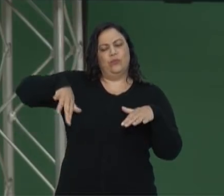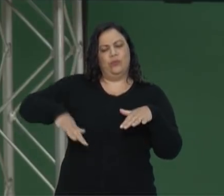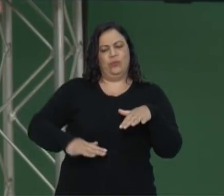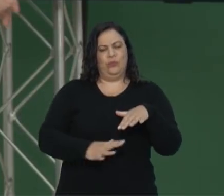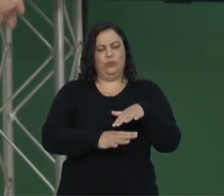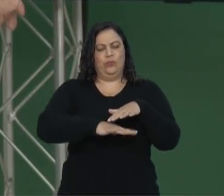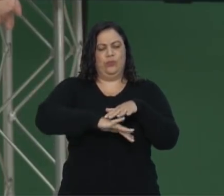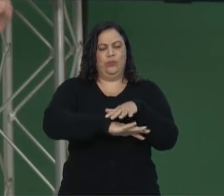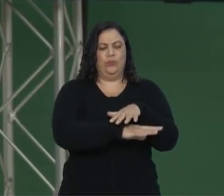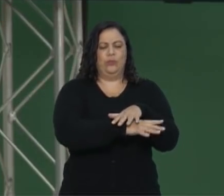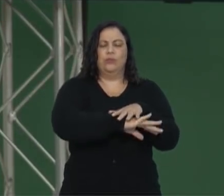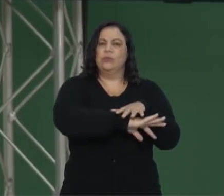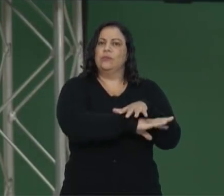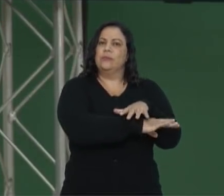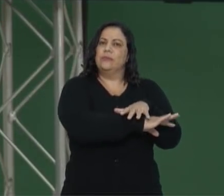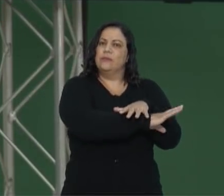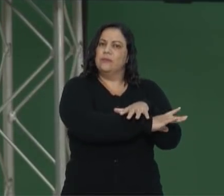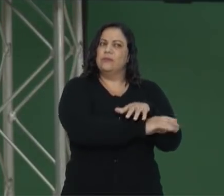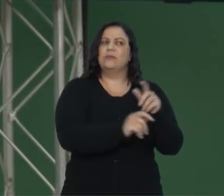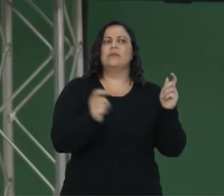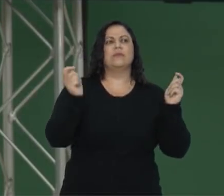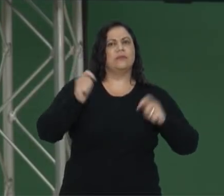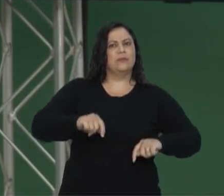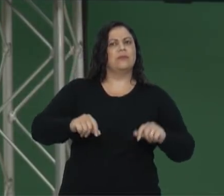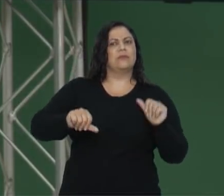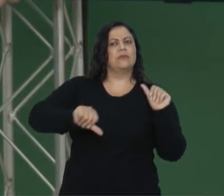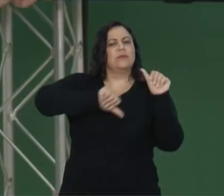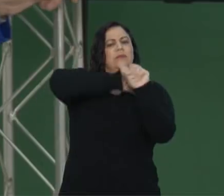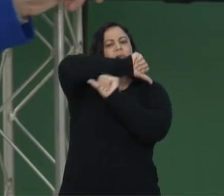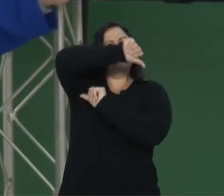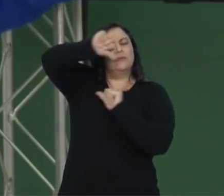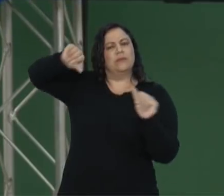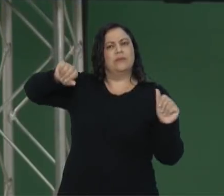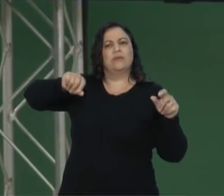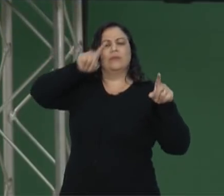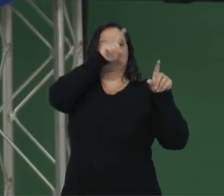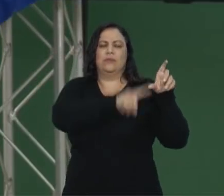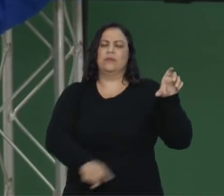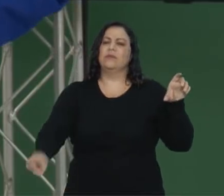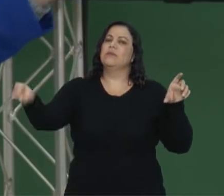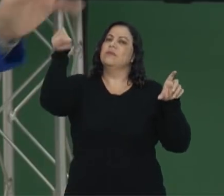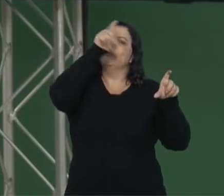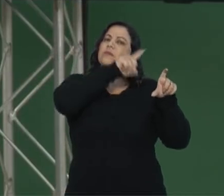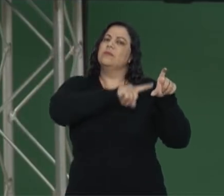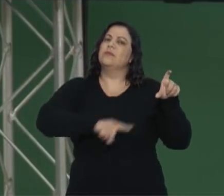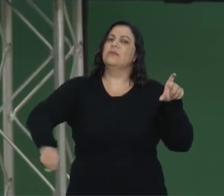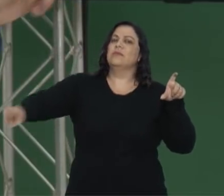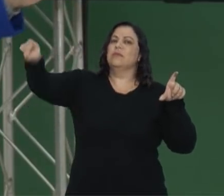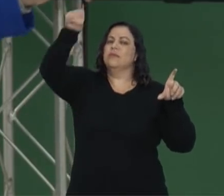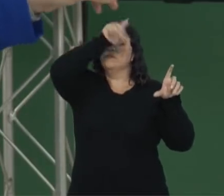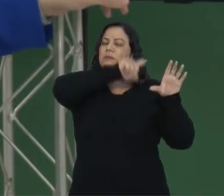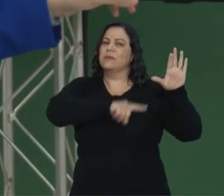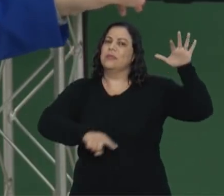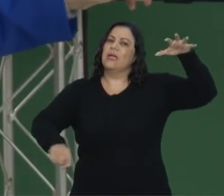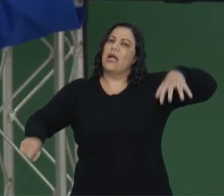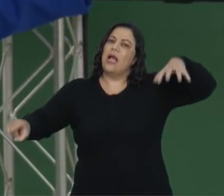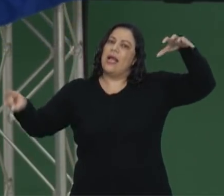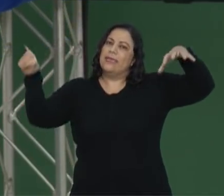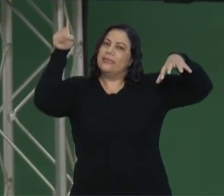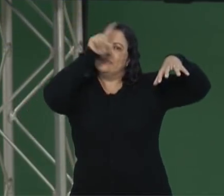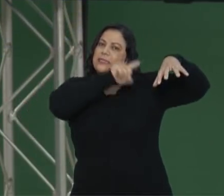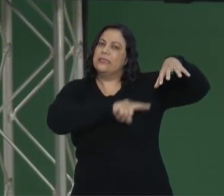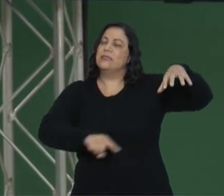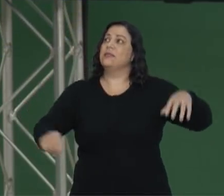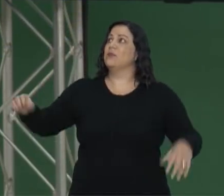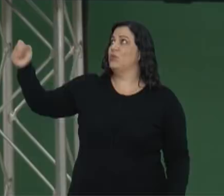águas subterrâneas. E veja que esse ciclo continua. O sol continua batendo o seu calor, essa água